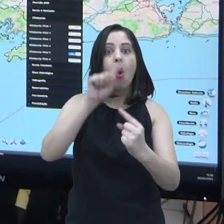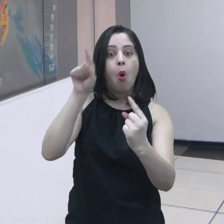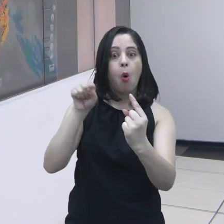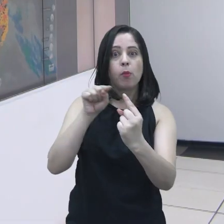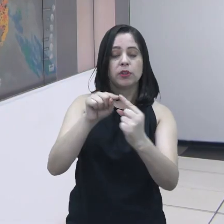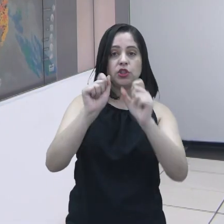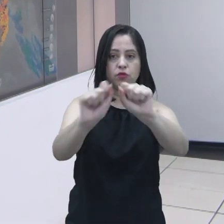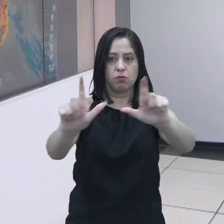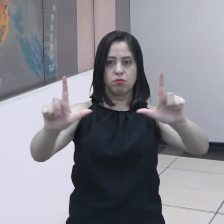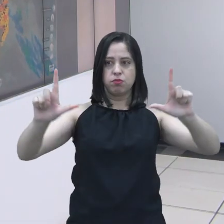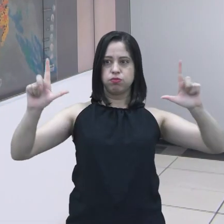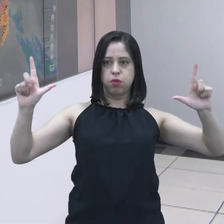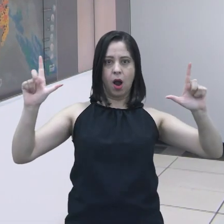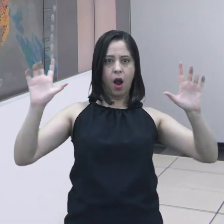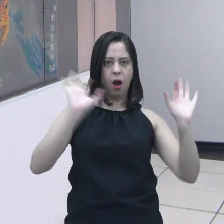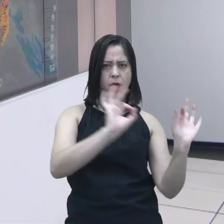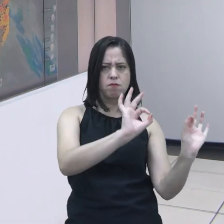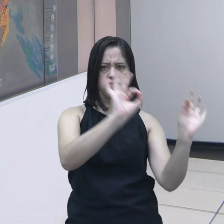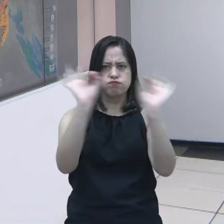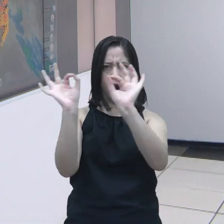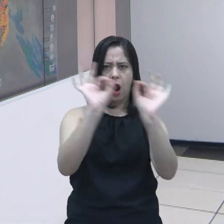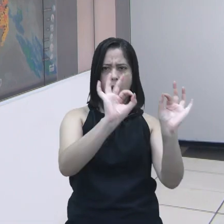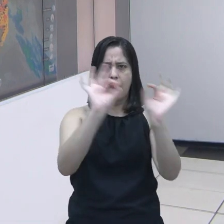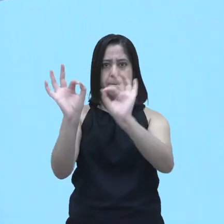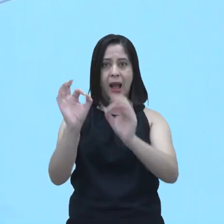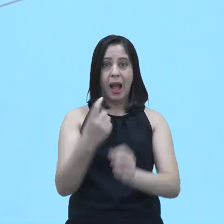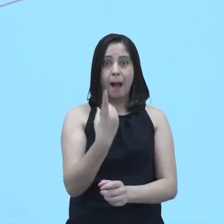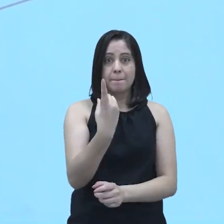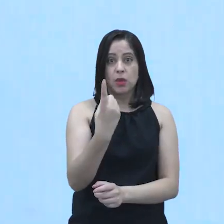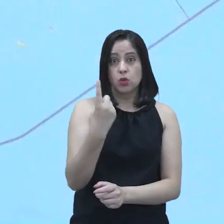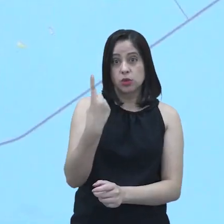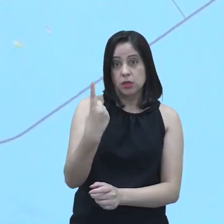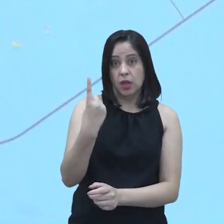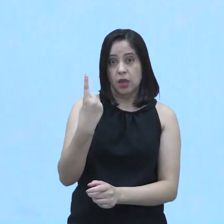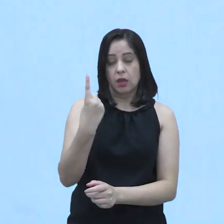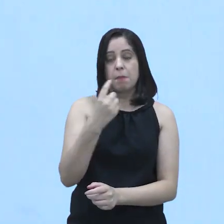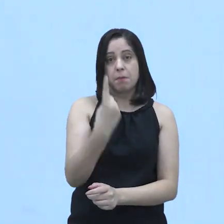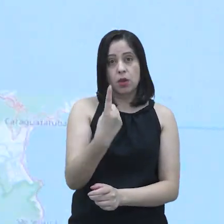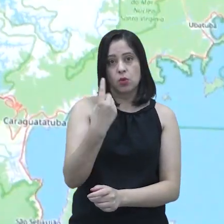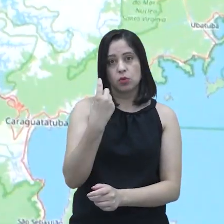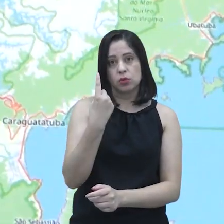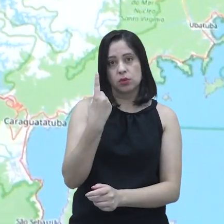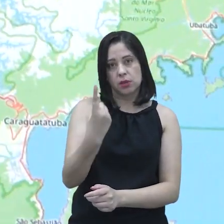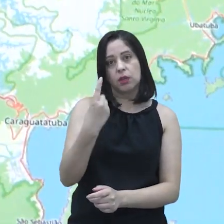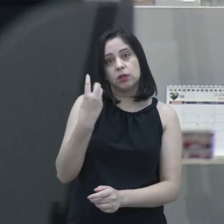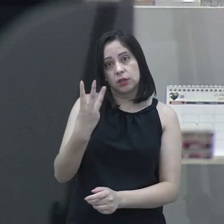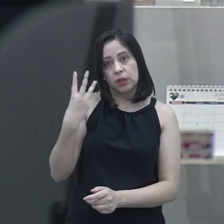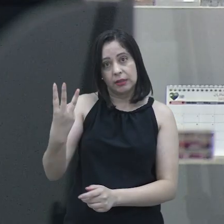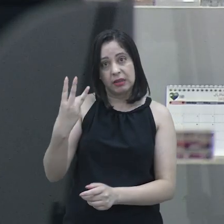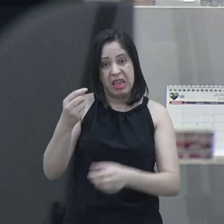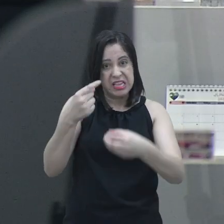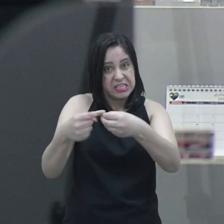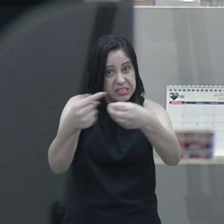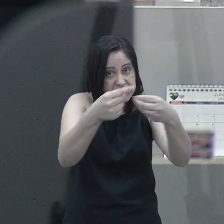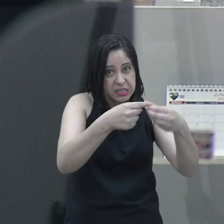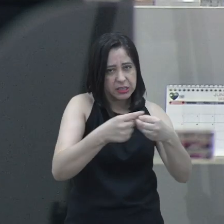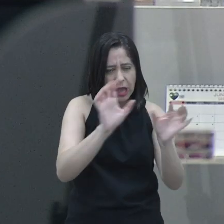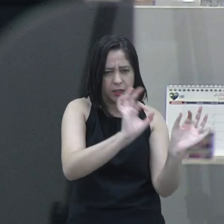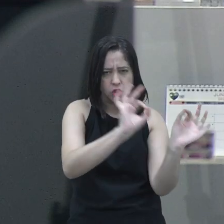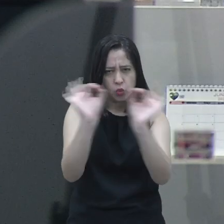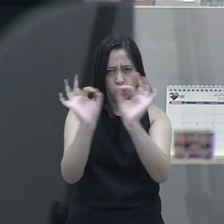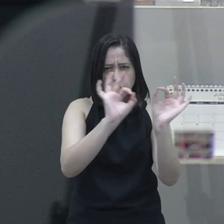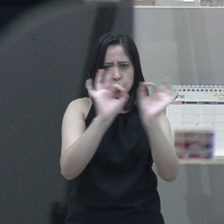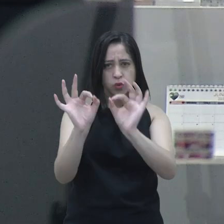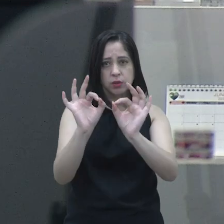Situação, que tem esse telão que monitora 1.133 cidades do Brasil. A Sala de Situação